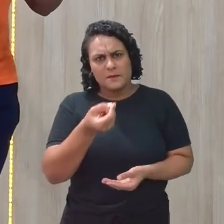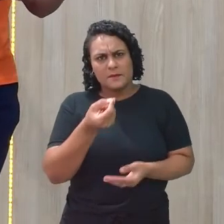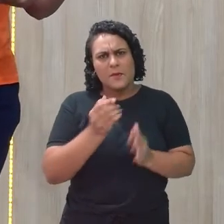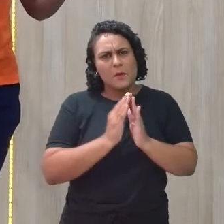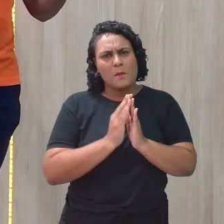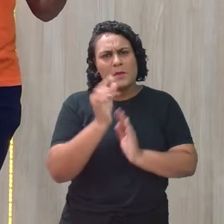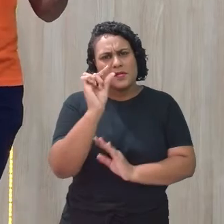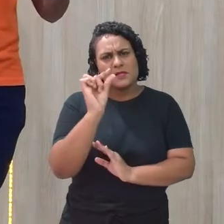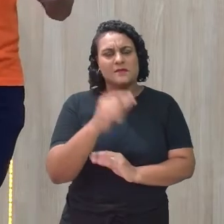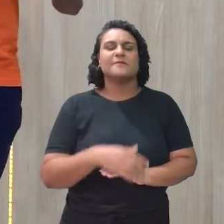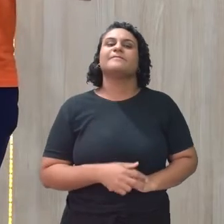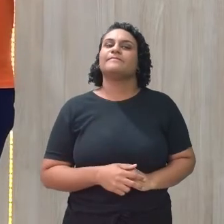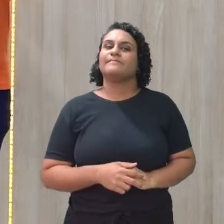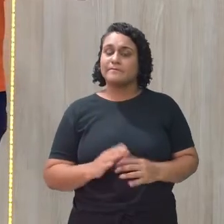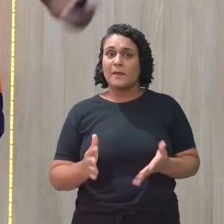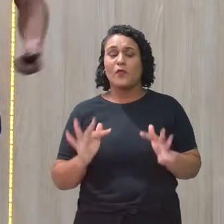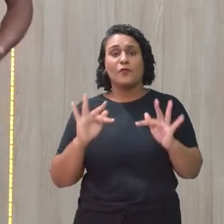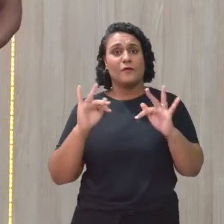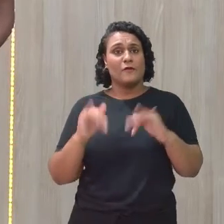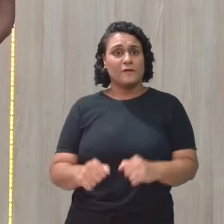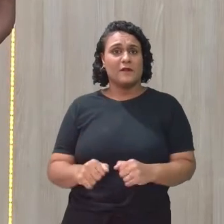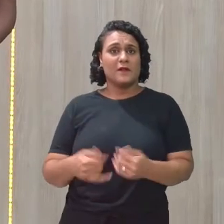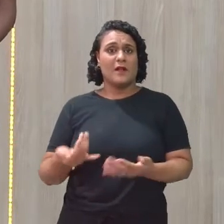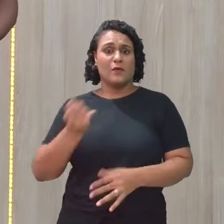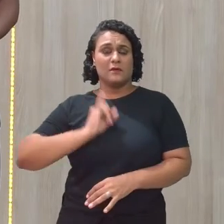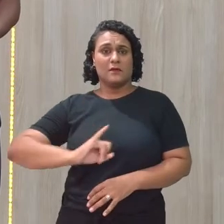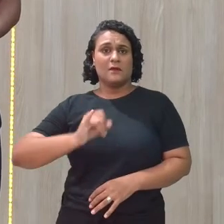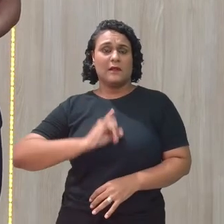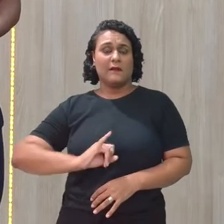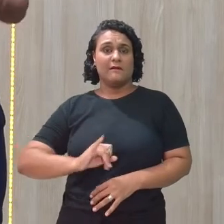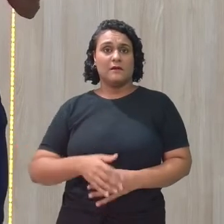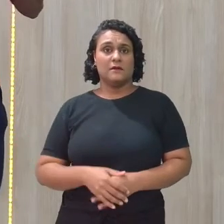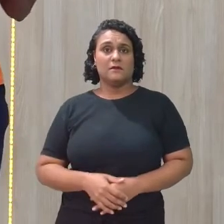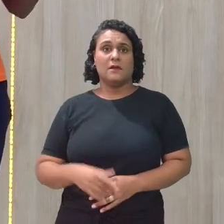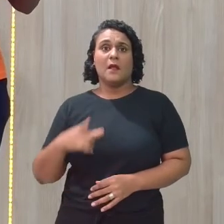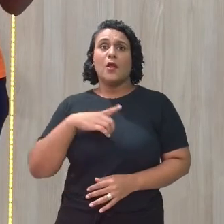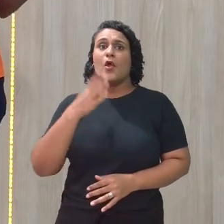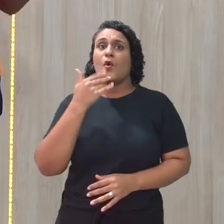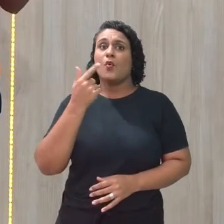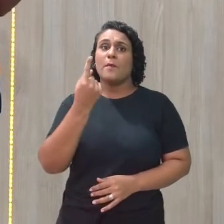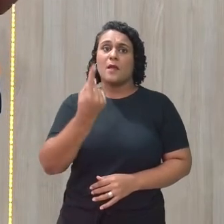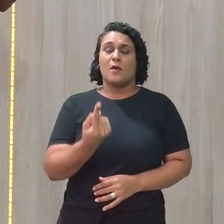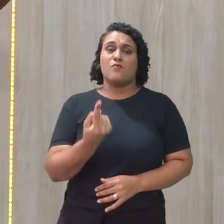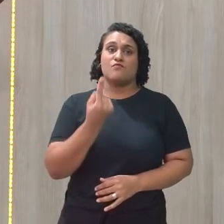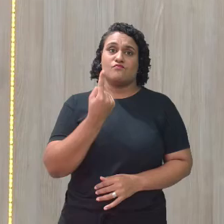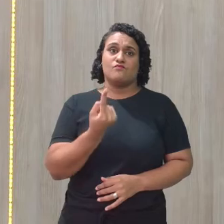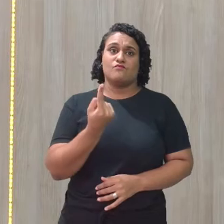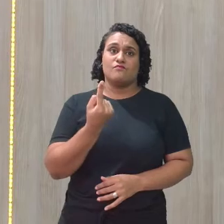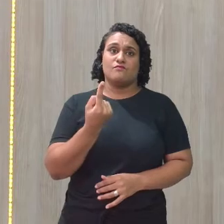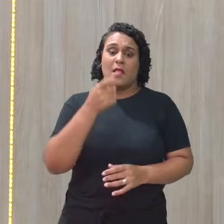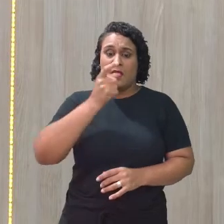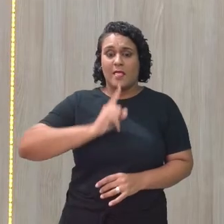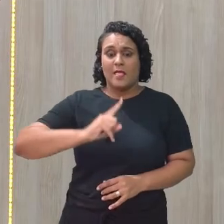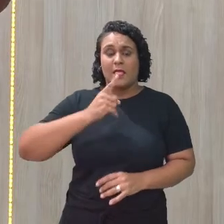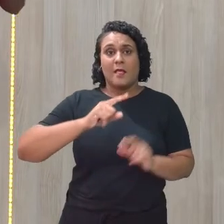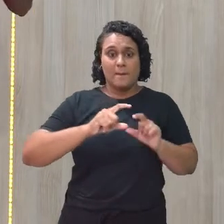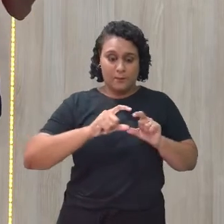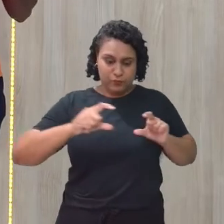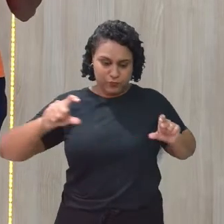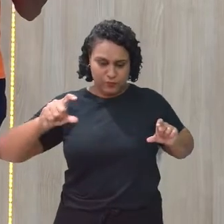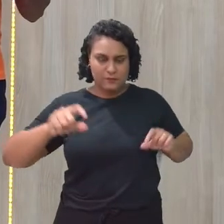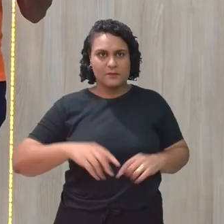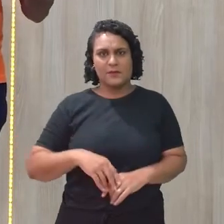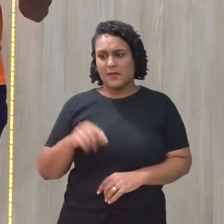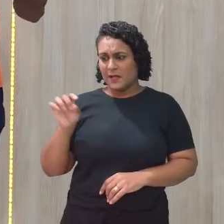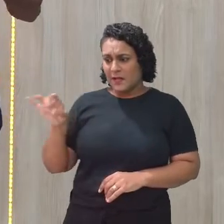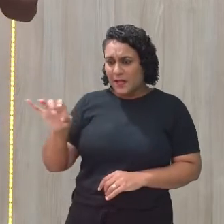pegava um pedacinho e me dava. No final do intervalo, eu comia um picolé inteiro e os meus